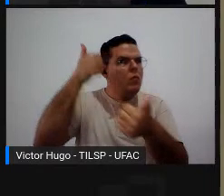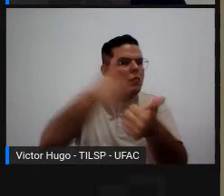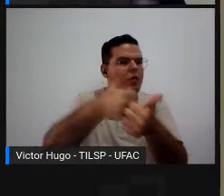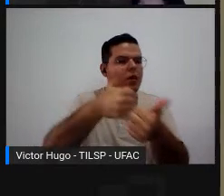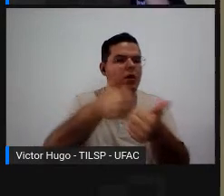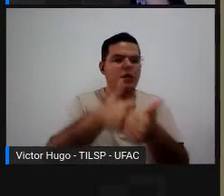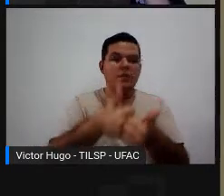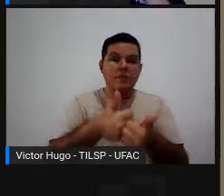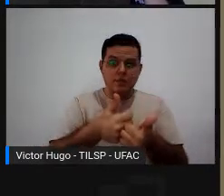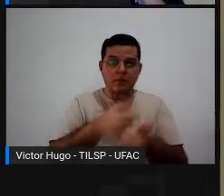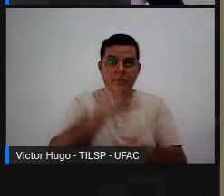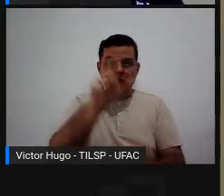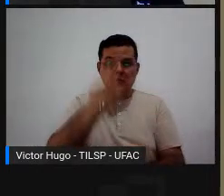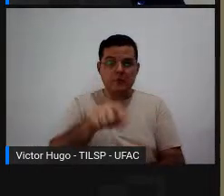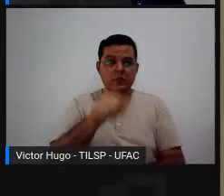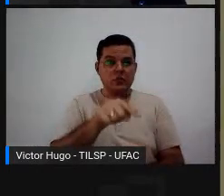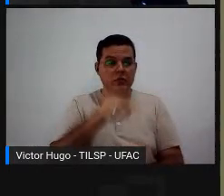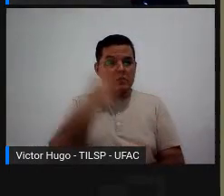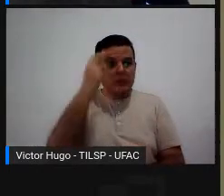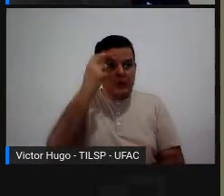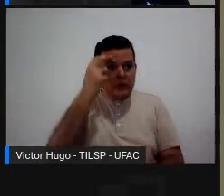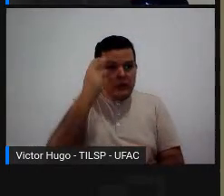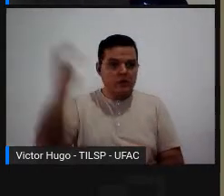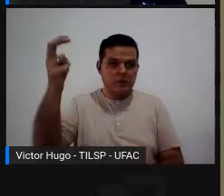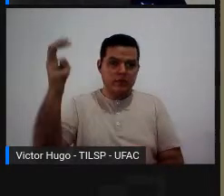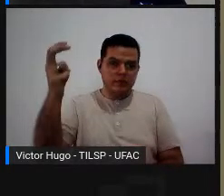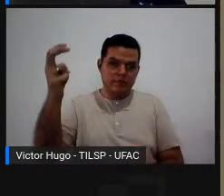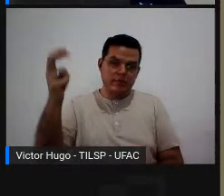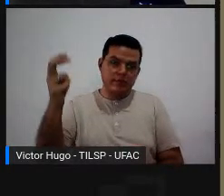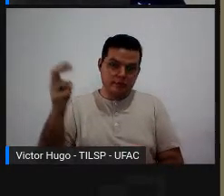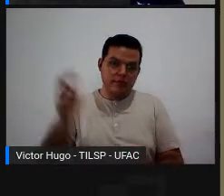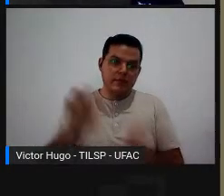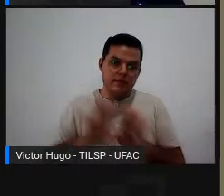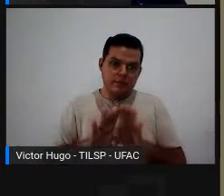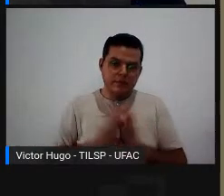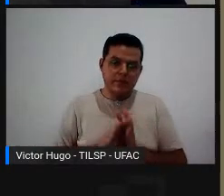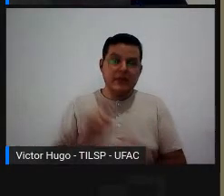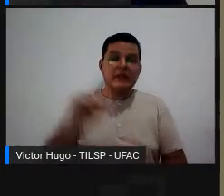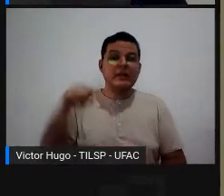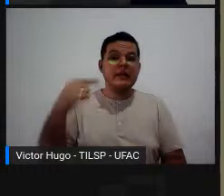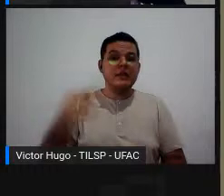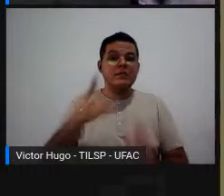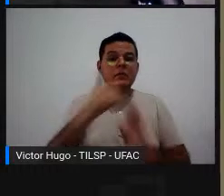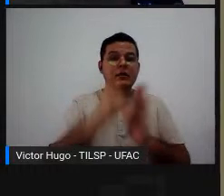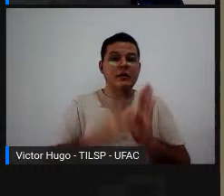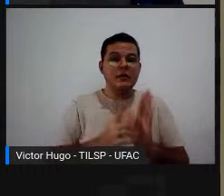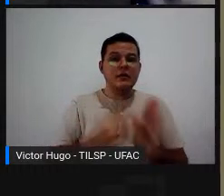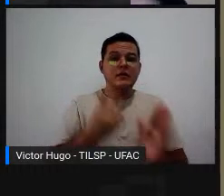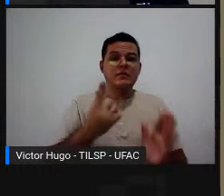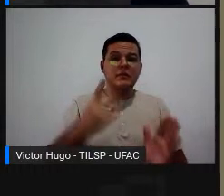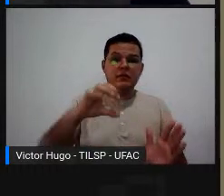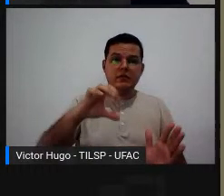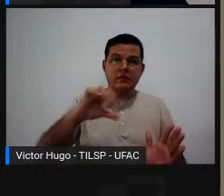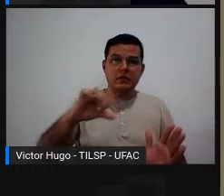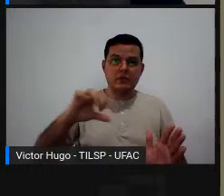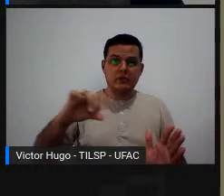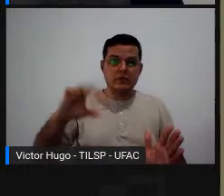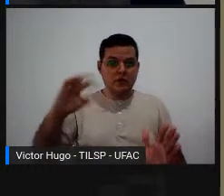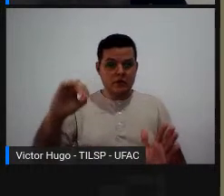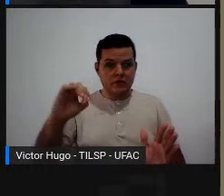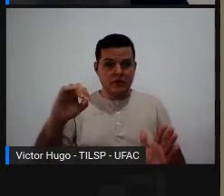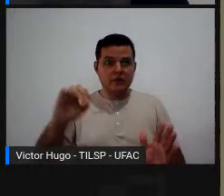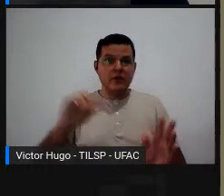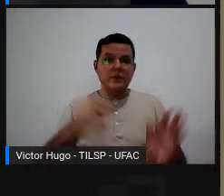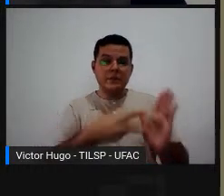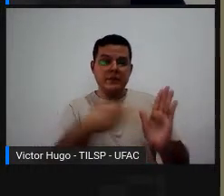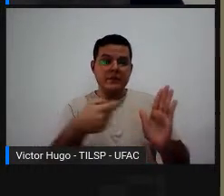imprevisível. Mas isso nós vamos ver já na década de 90, nos planos de curso, não nesse momento. Nesse momento